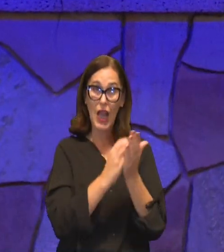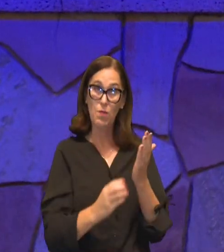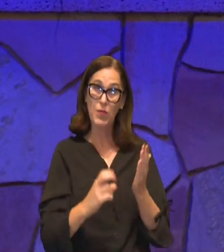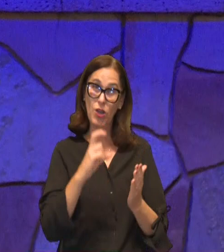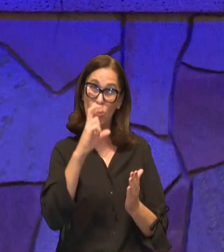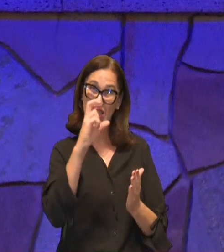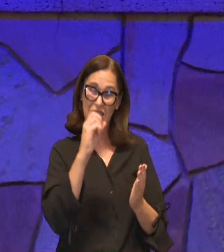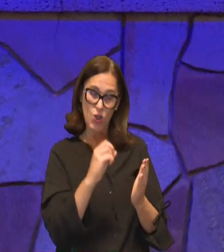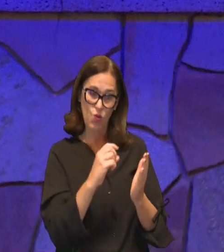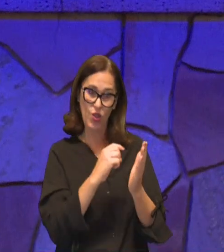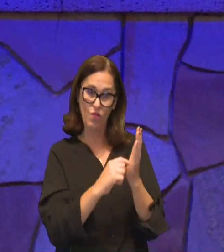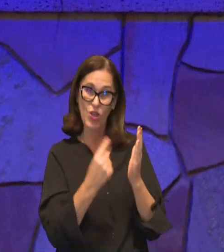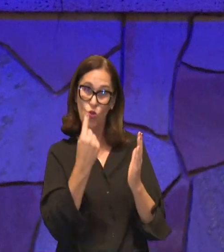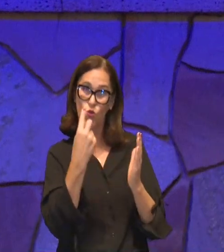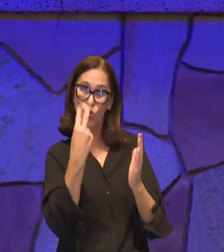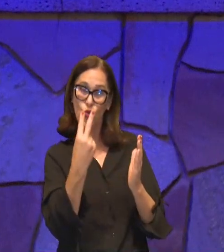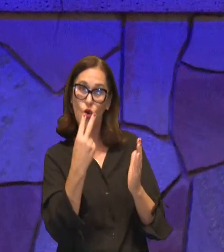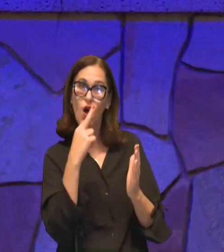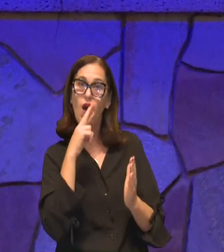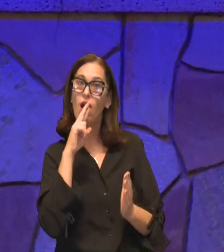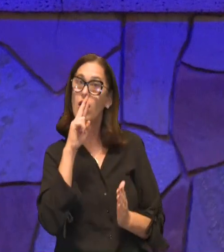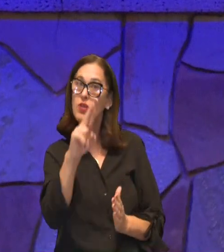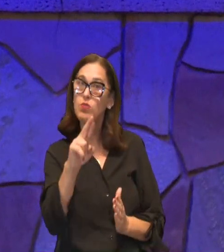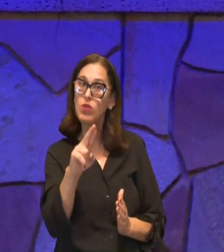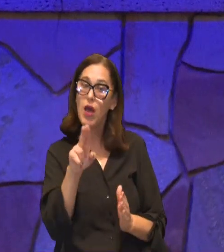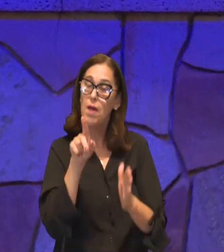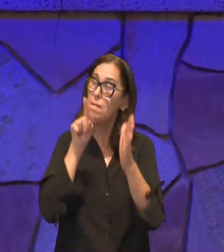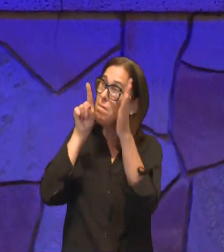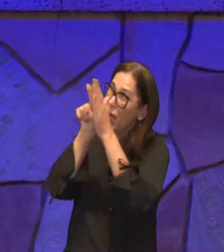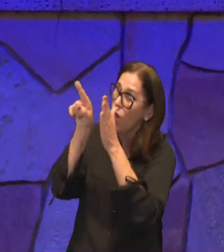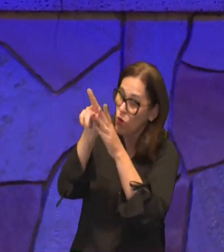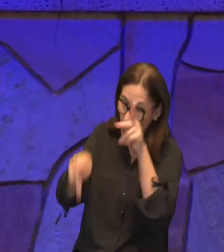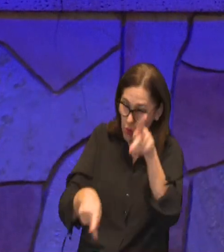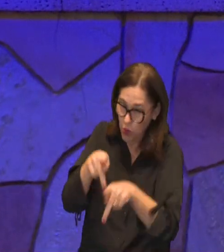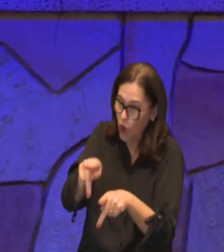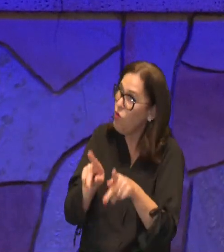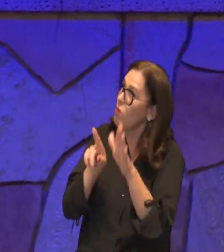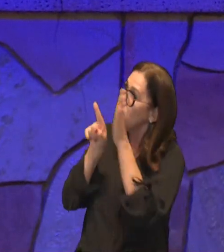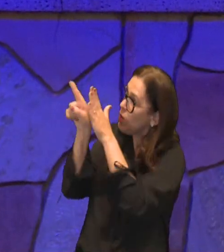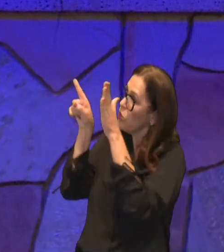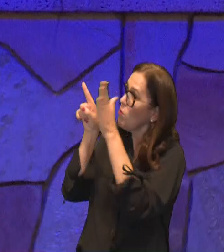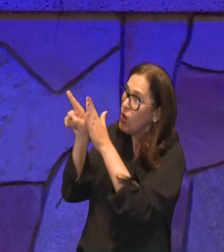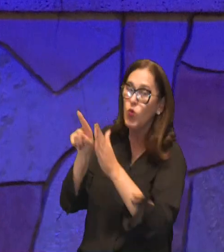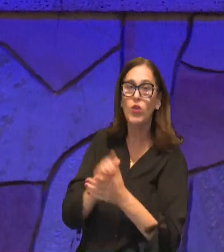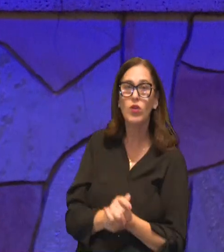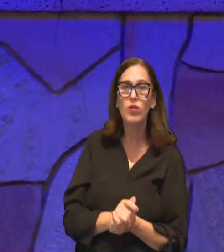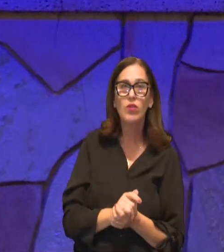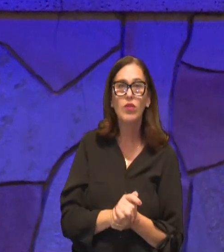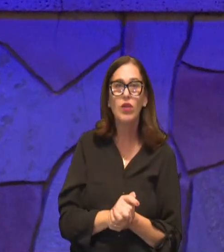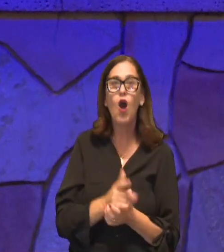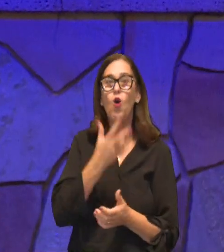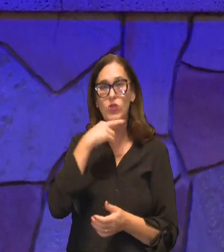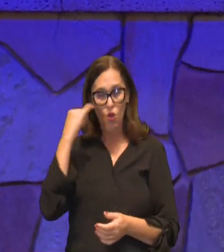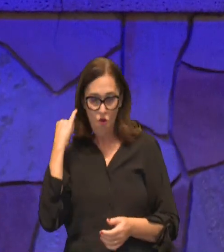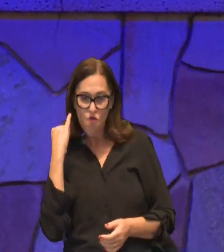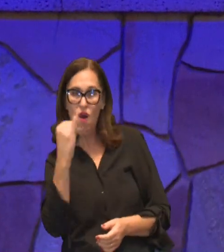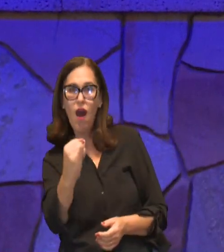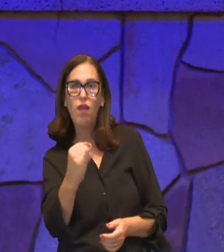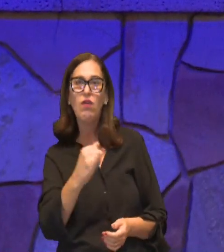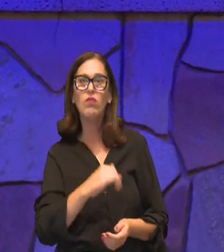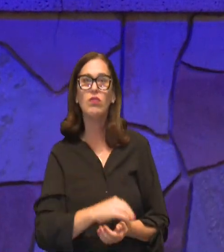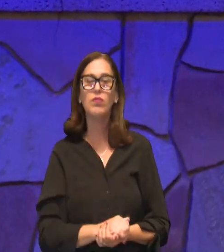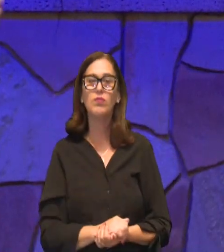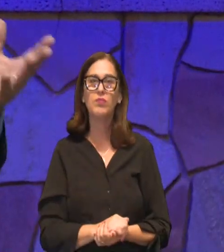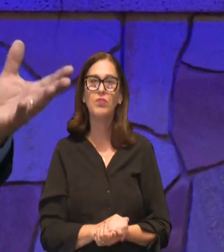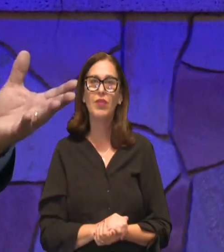versos 1 e 2, quando diz o seguinte, a respeito destas perguntas que o povo estava fazendo: assim diz o Senhor.